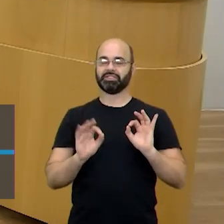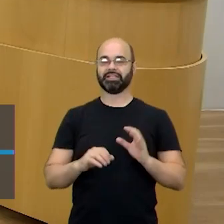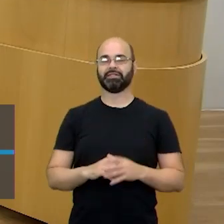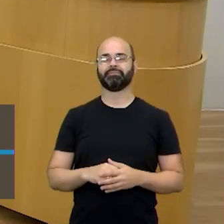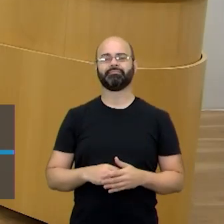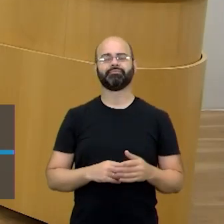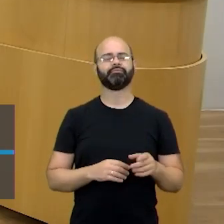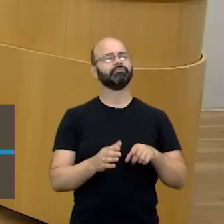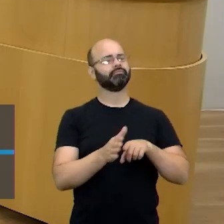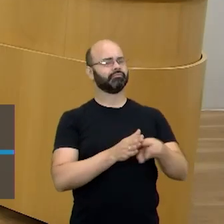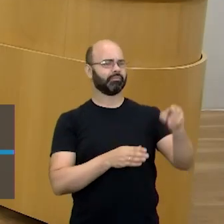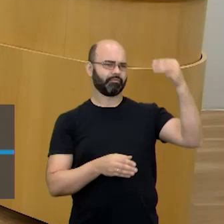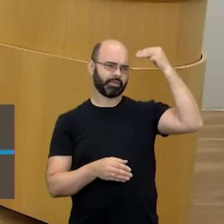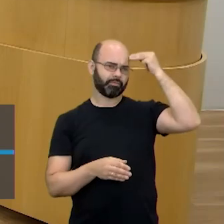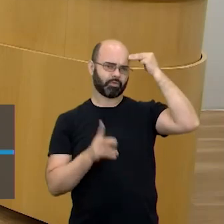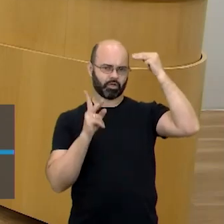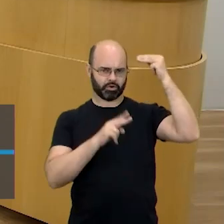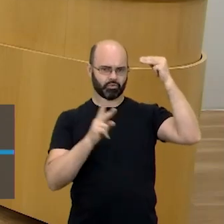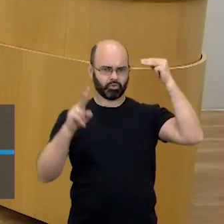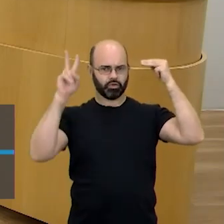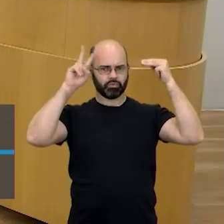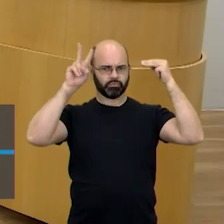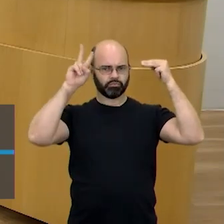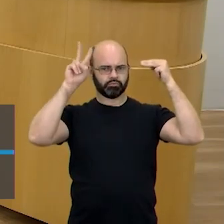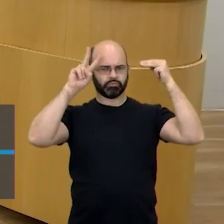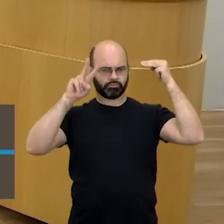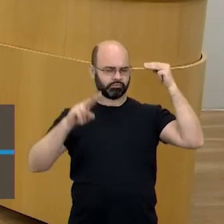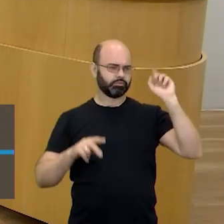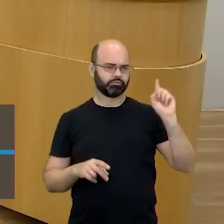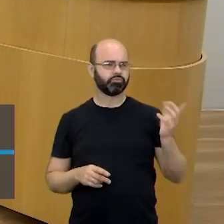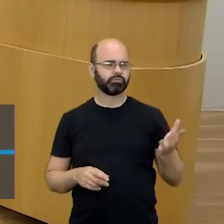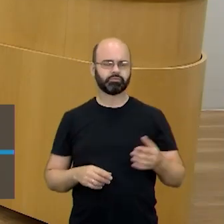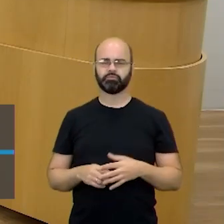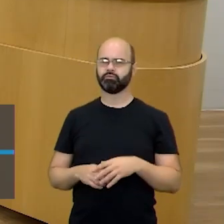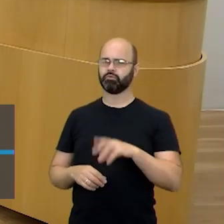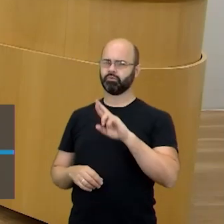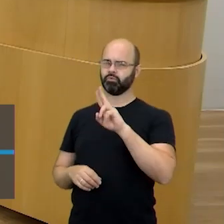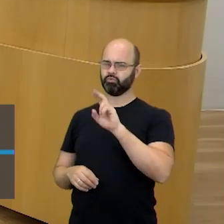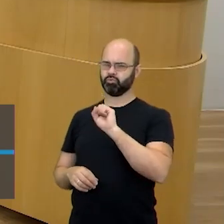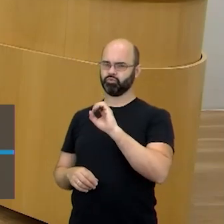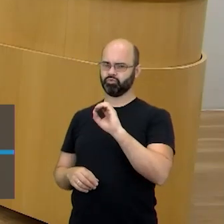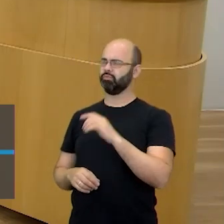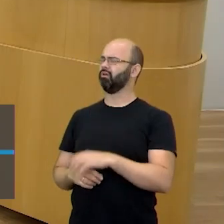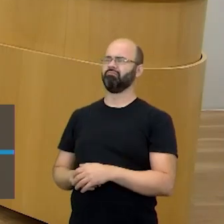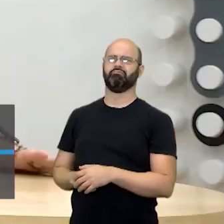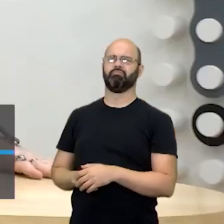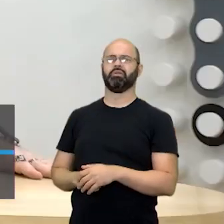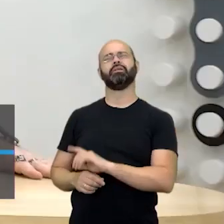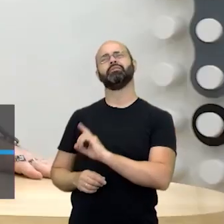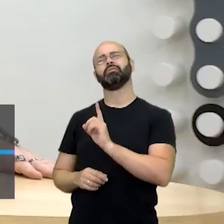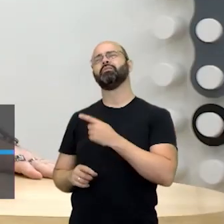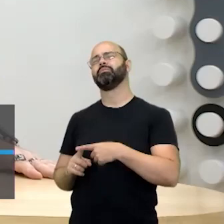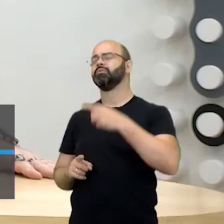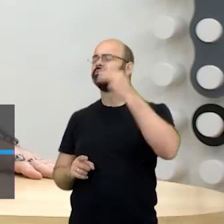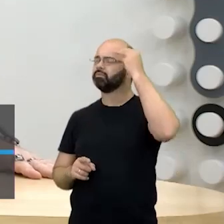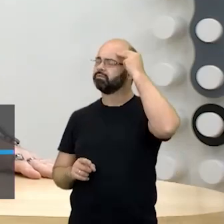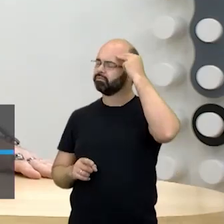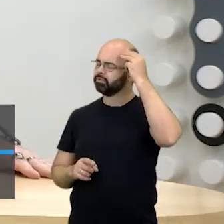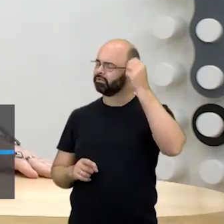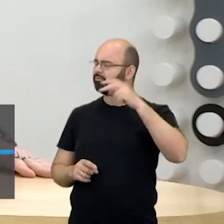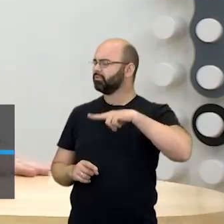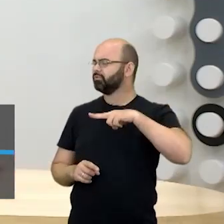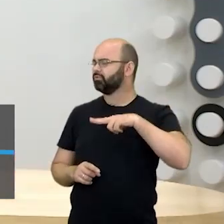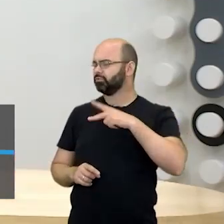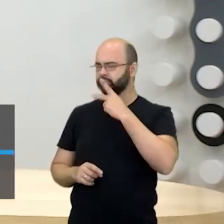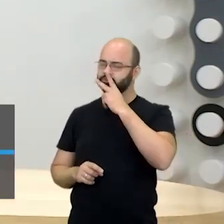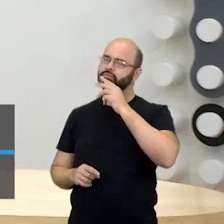mesma coisa que história? Ah, não. Eu não considero como... Memória é uma coisa assim, até particular, vamos dizer assim. Às vezes fala,